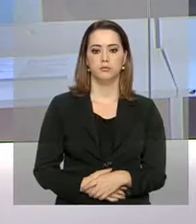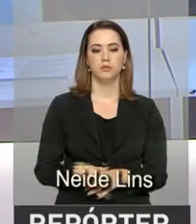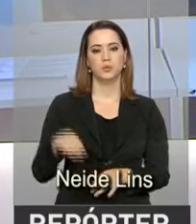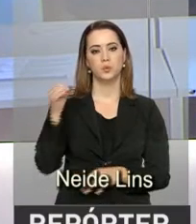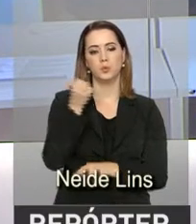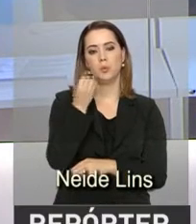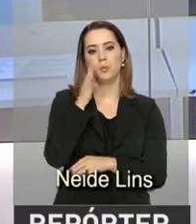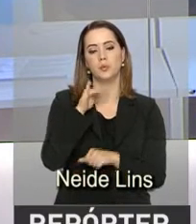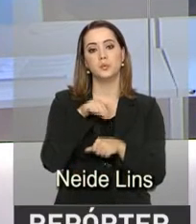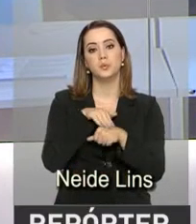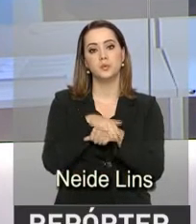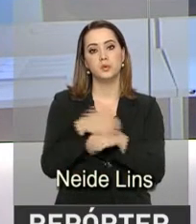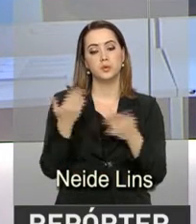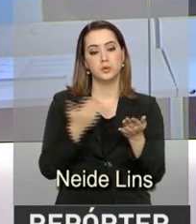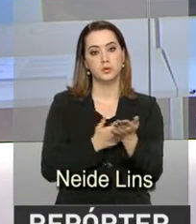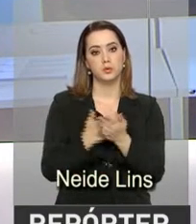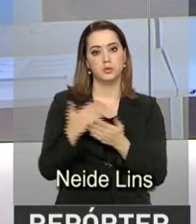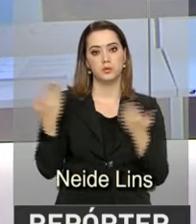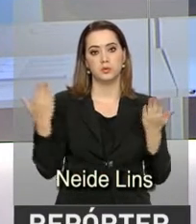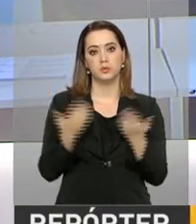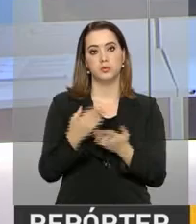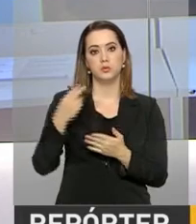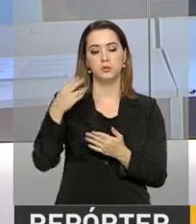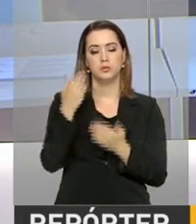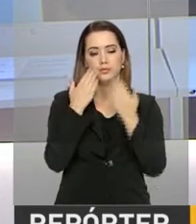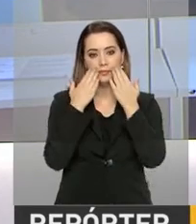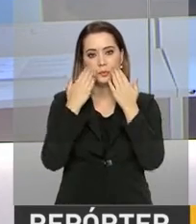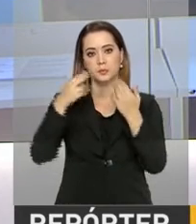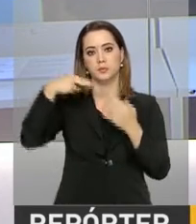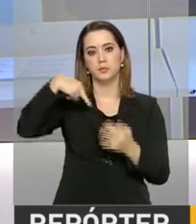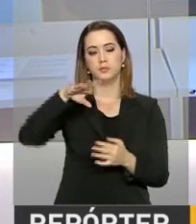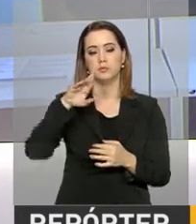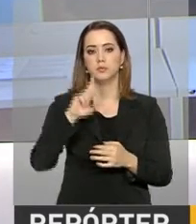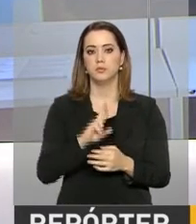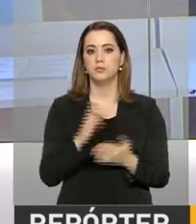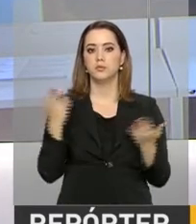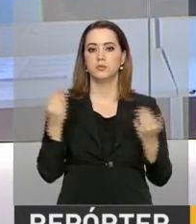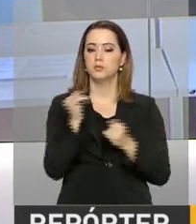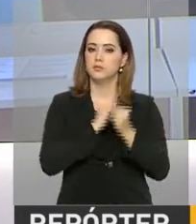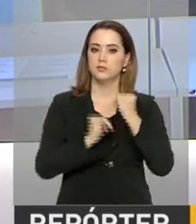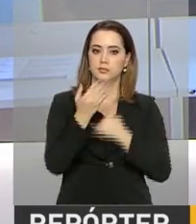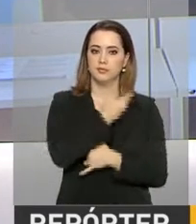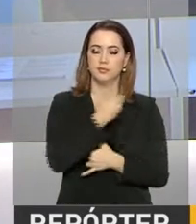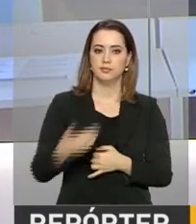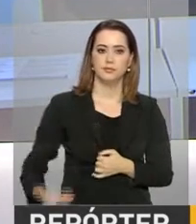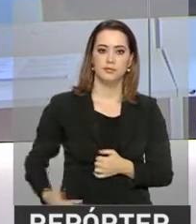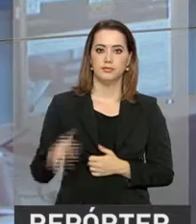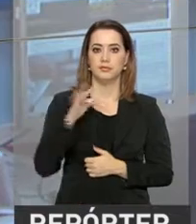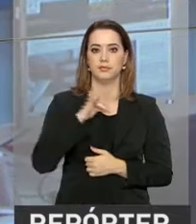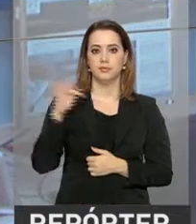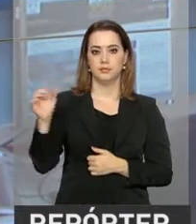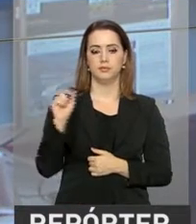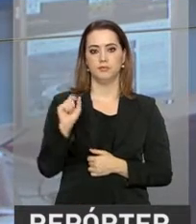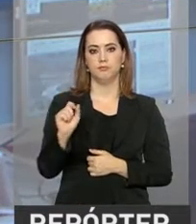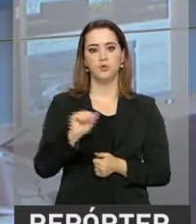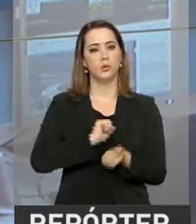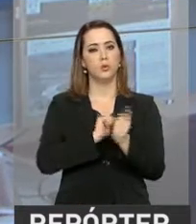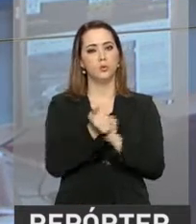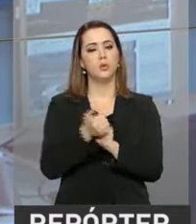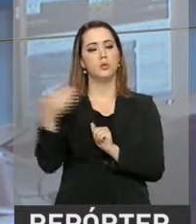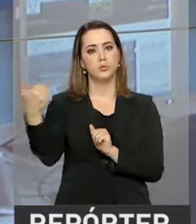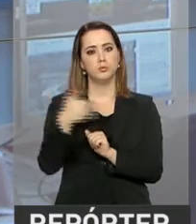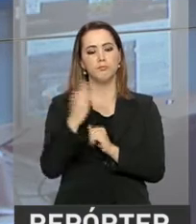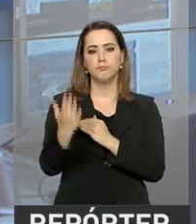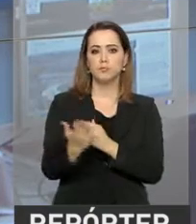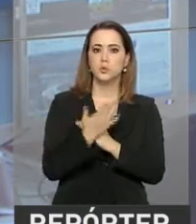Olá, boa noite. Começa agora mais uma edição do Repórter NBR e as notícias do governo federal. O esporte vem